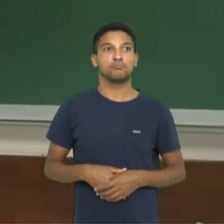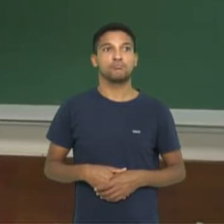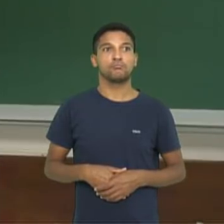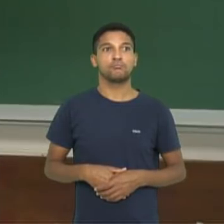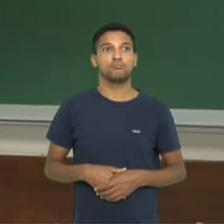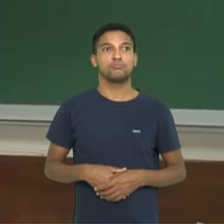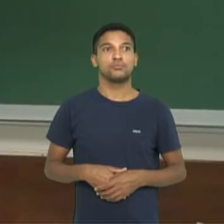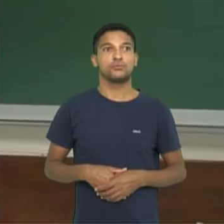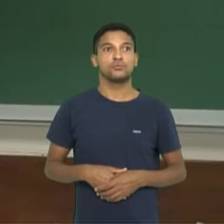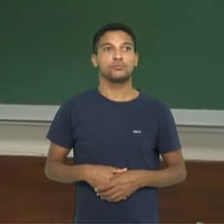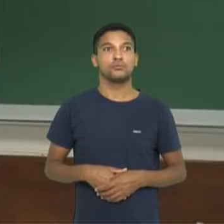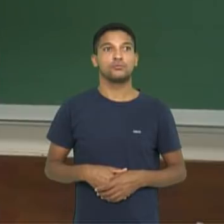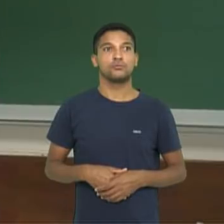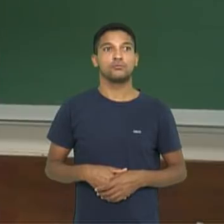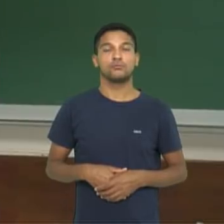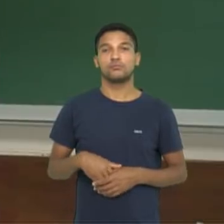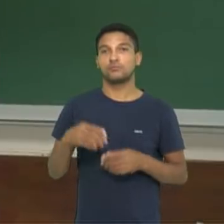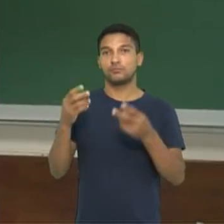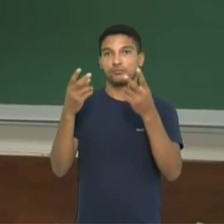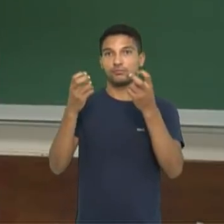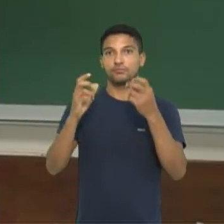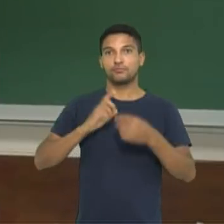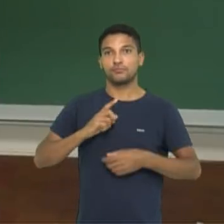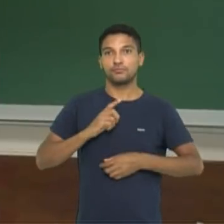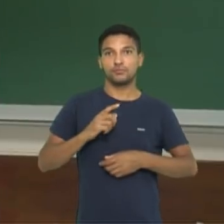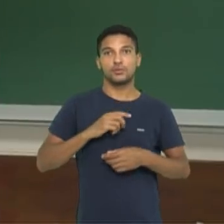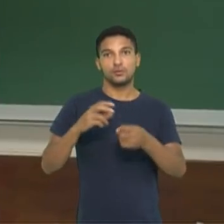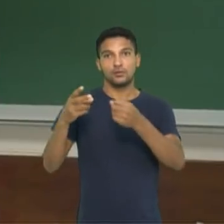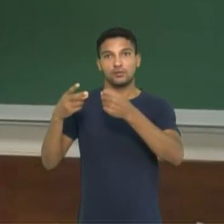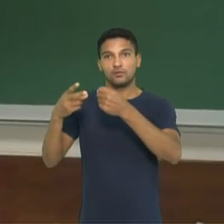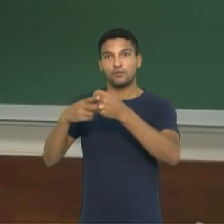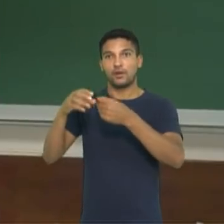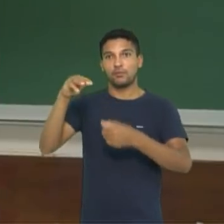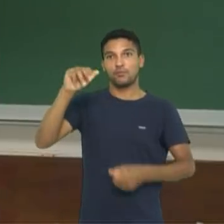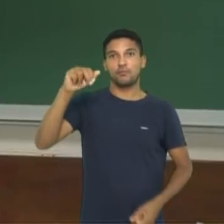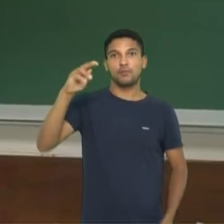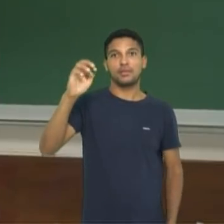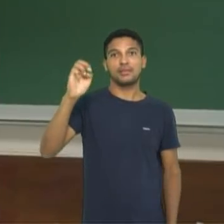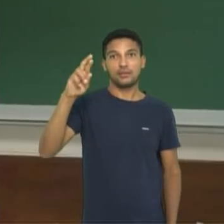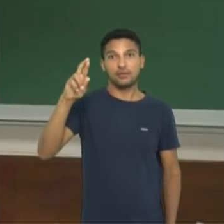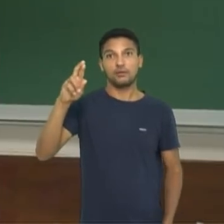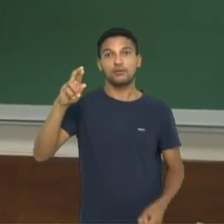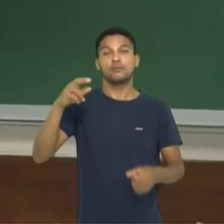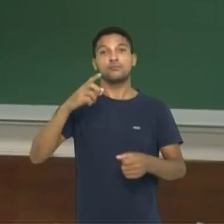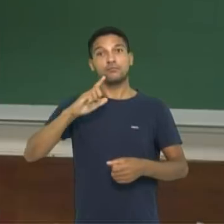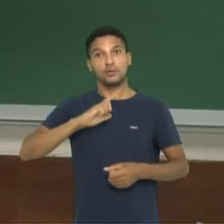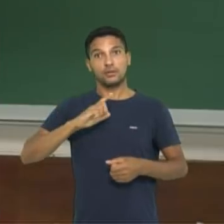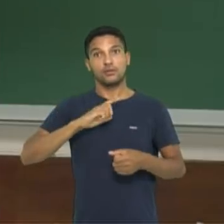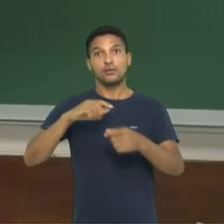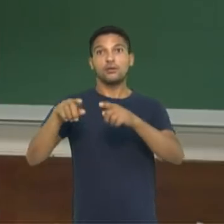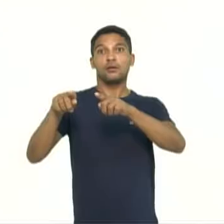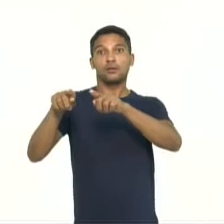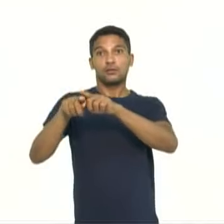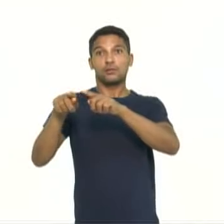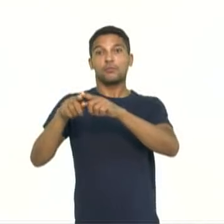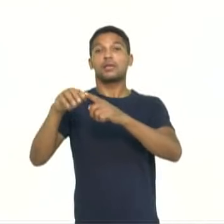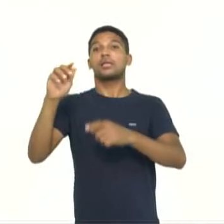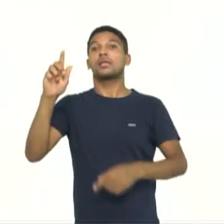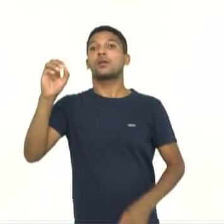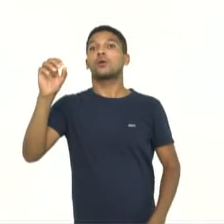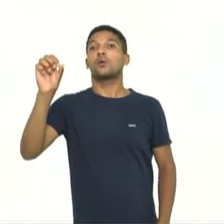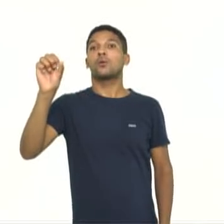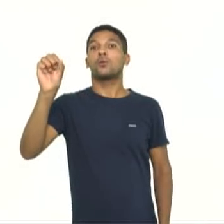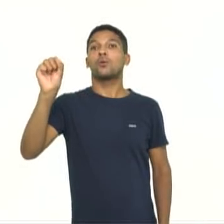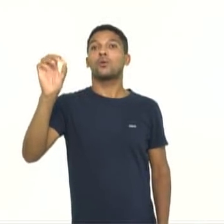Né? Temos aqui um período composto por duas orações, que é o verbo manter e o verbo gostar. Certo? E no segundo